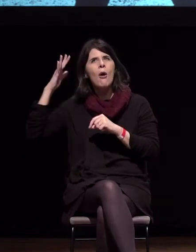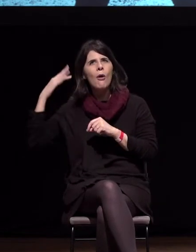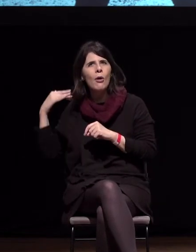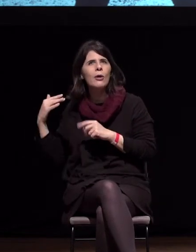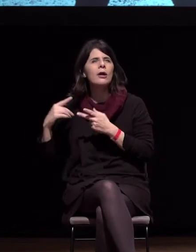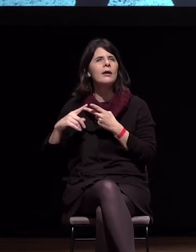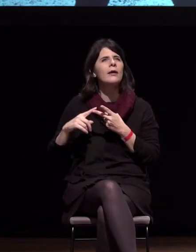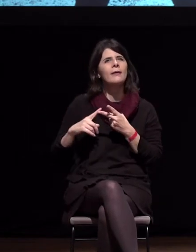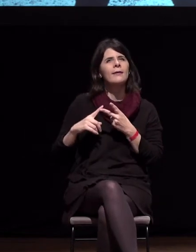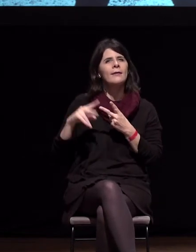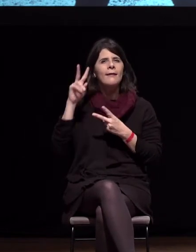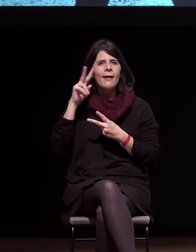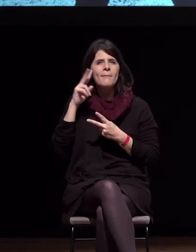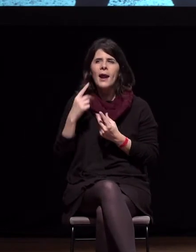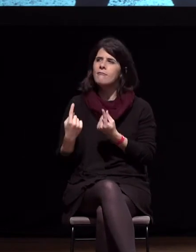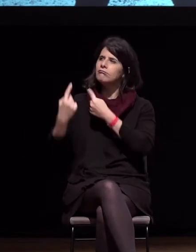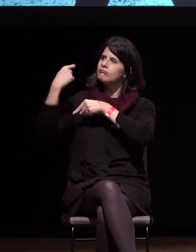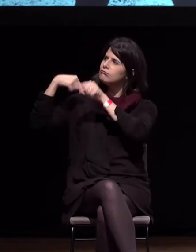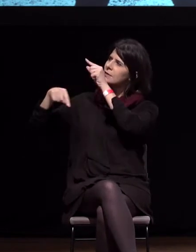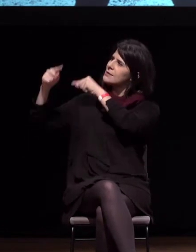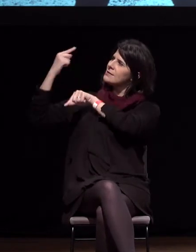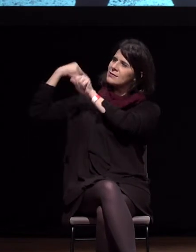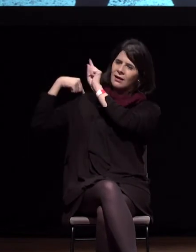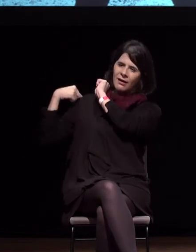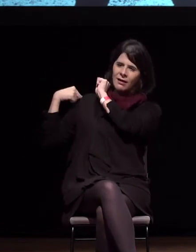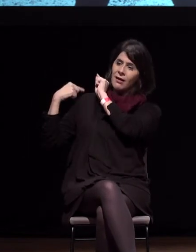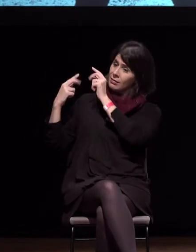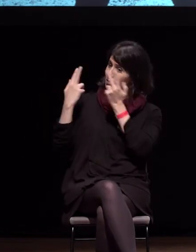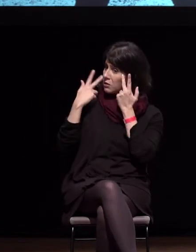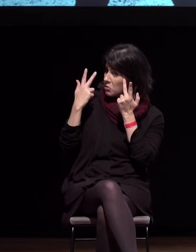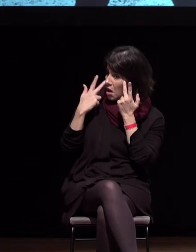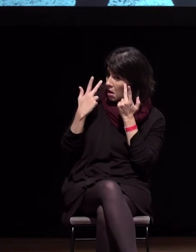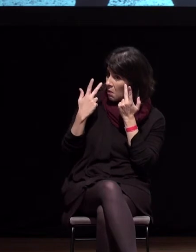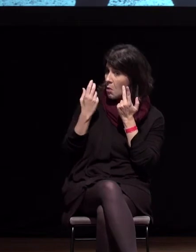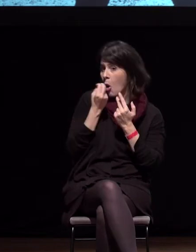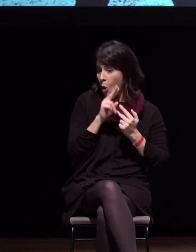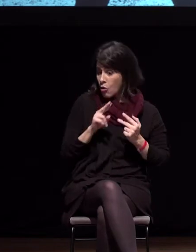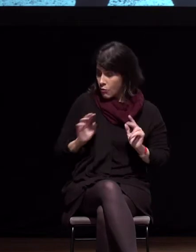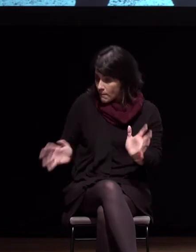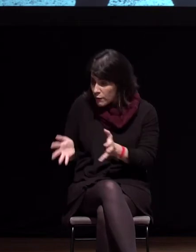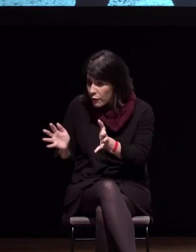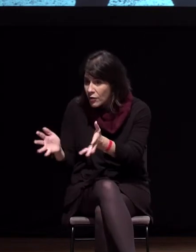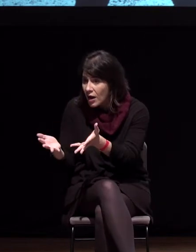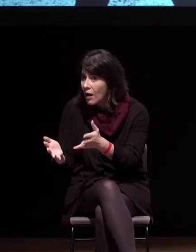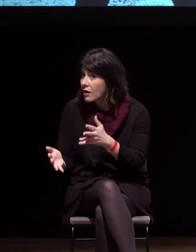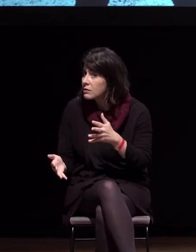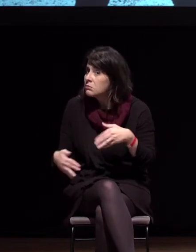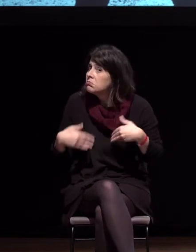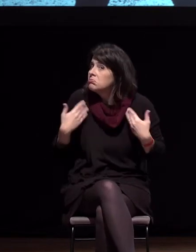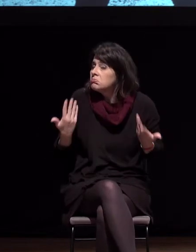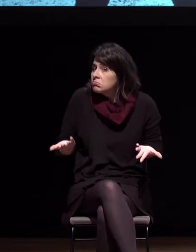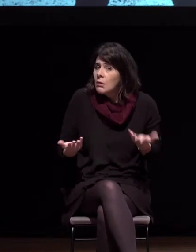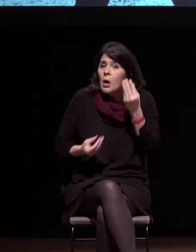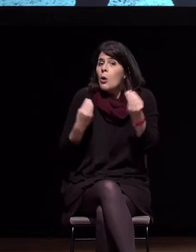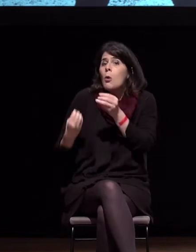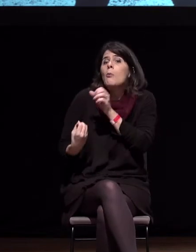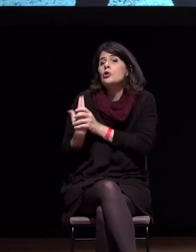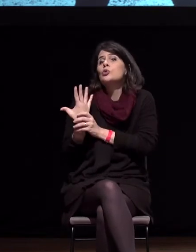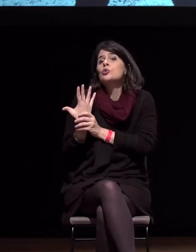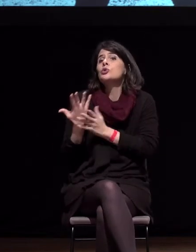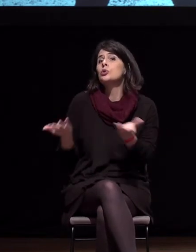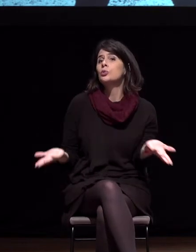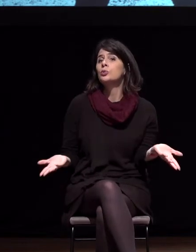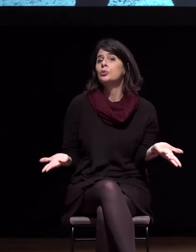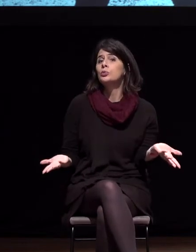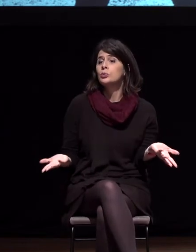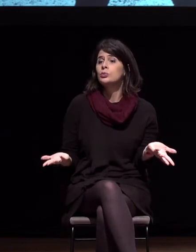de buscar essa ancestralidade, foi uma coisa natural, foi provocada por vocês, e se foi, como que surgiu isso? Qual